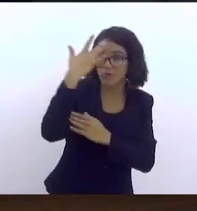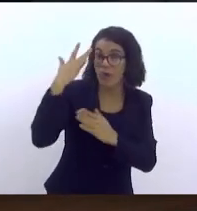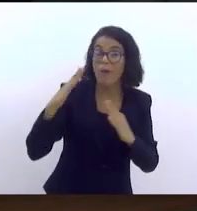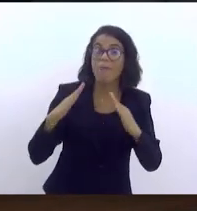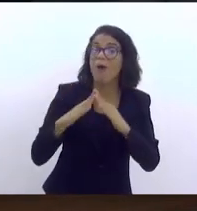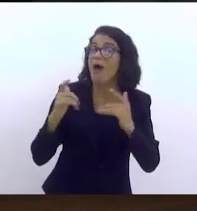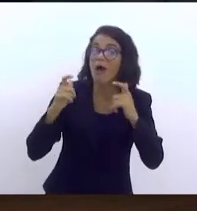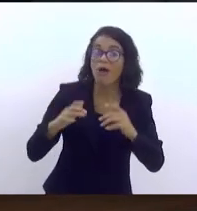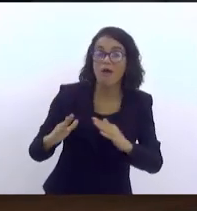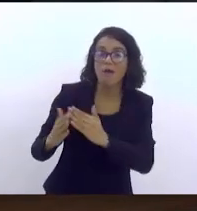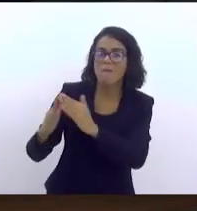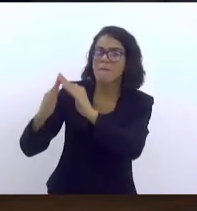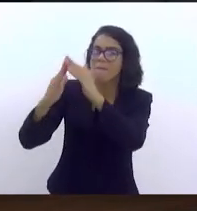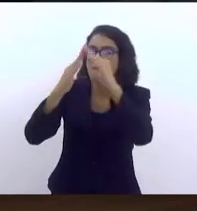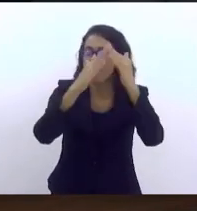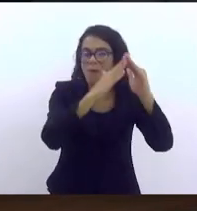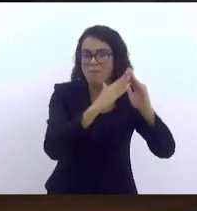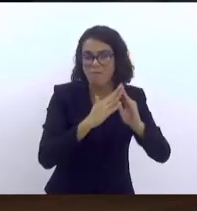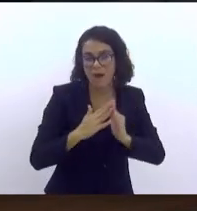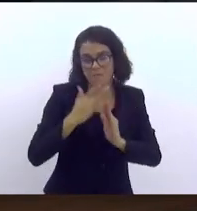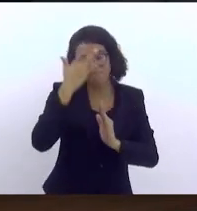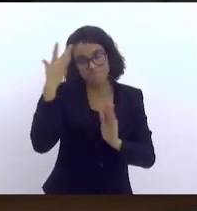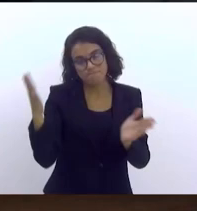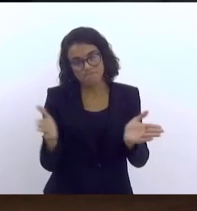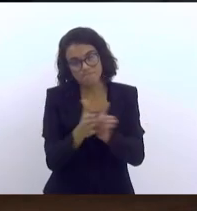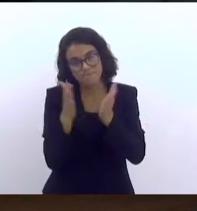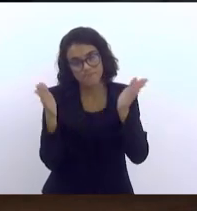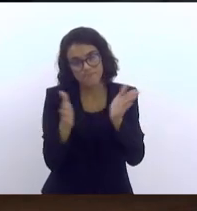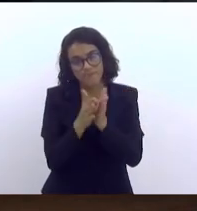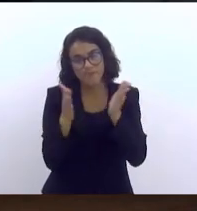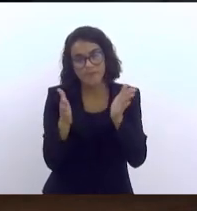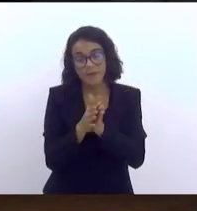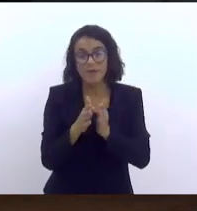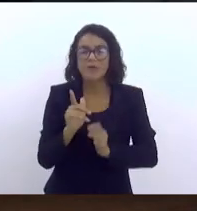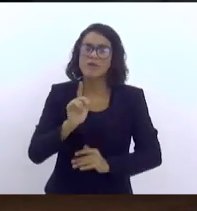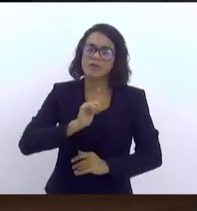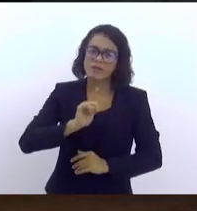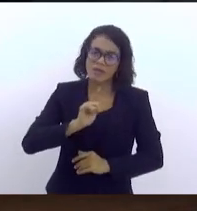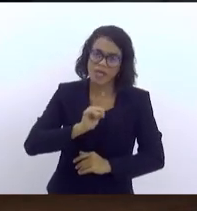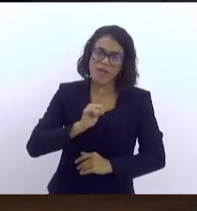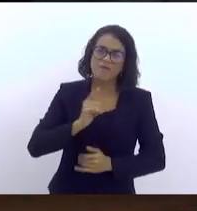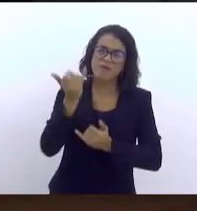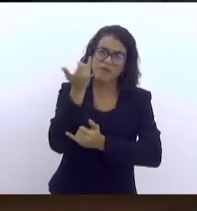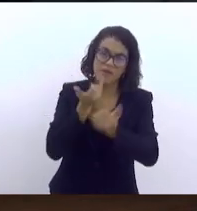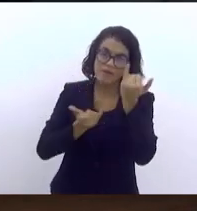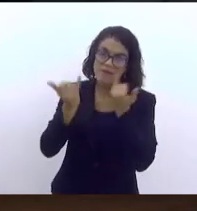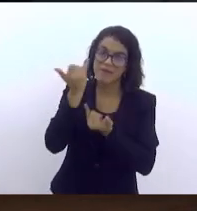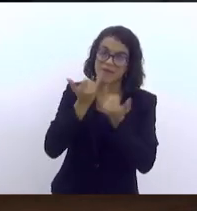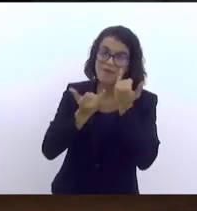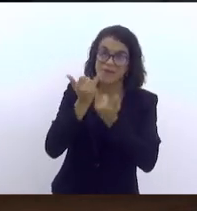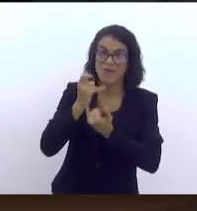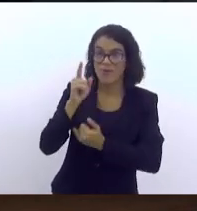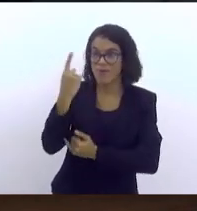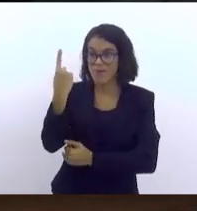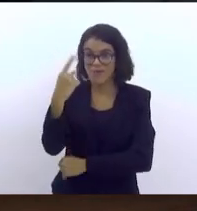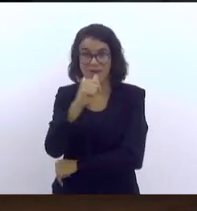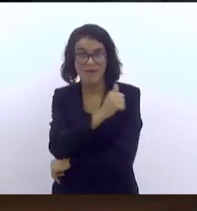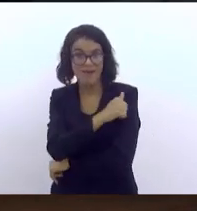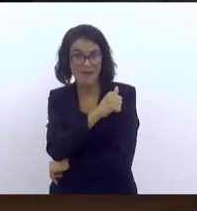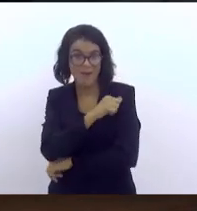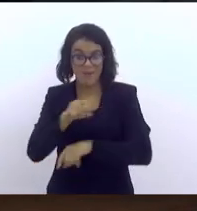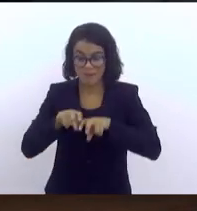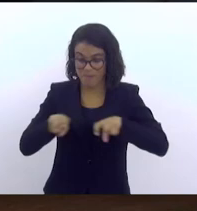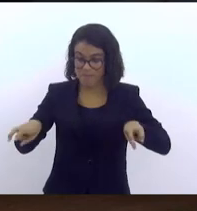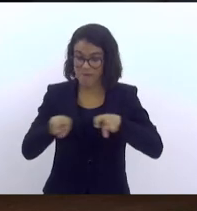se você grava quando uma pessoa é pobre então a gente já teve essa informação e uma aluna um colega de classe